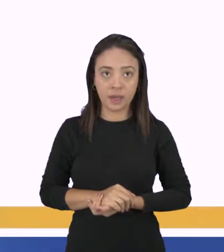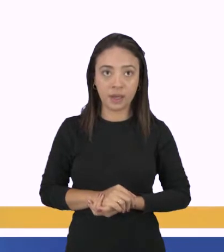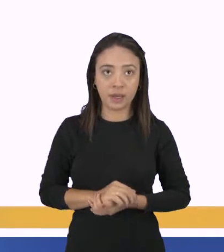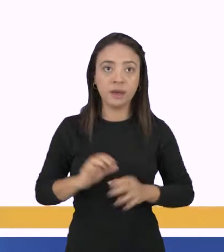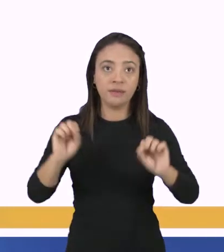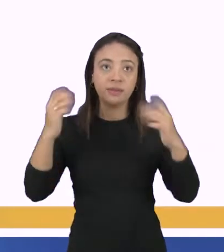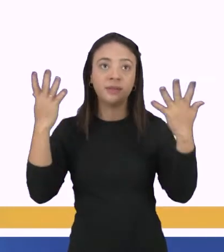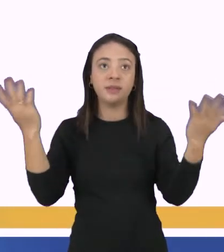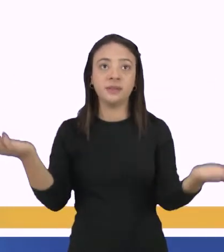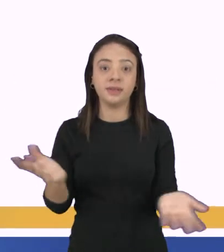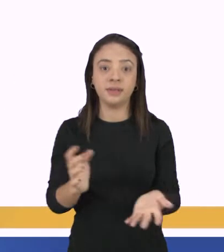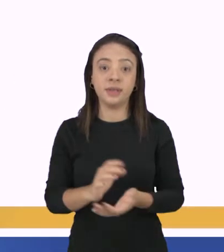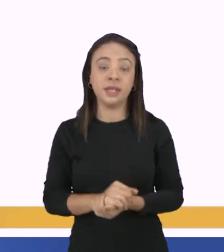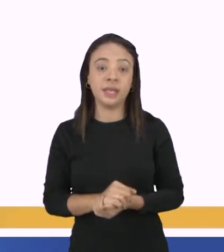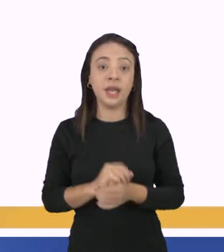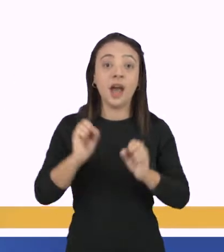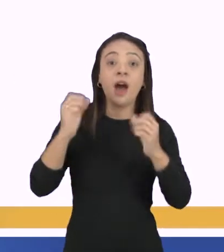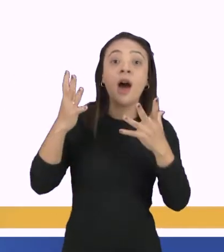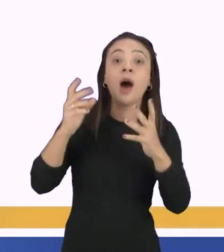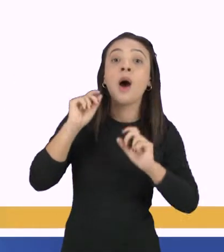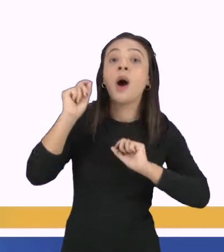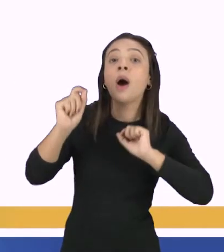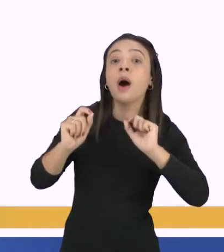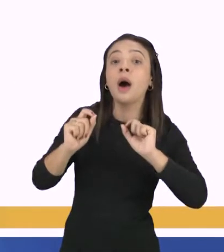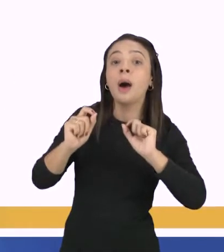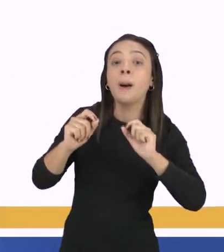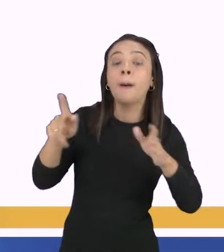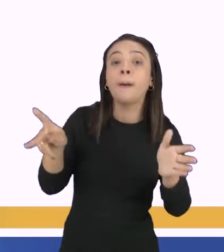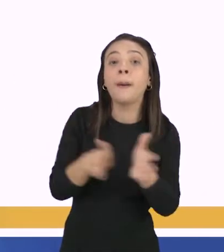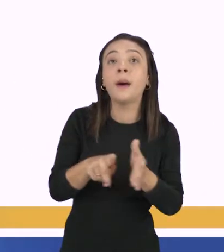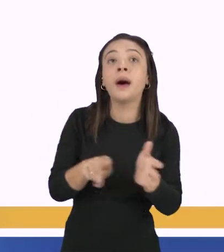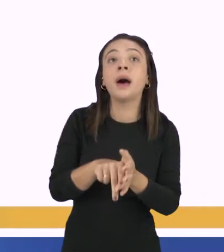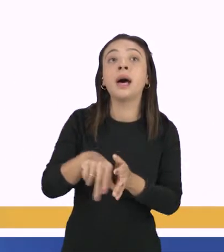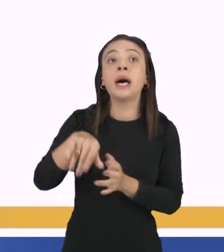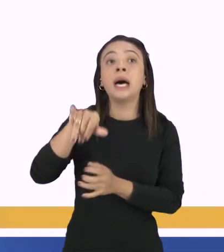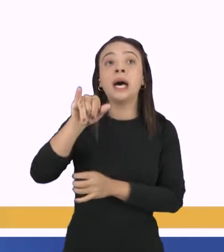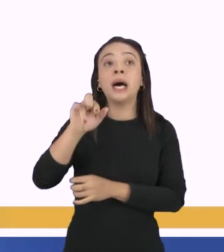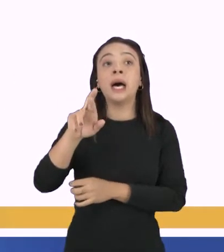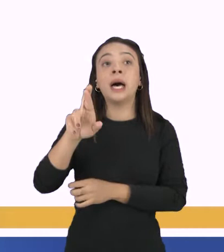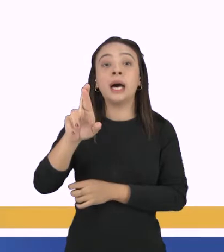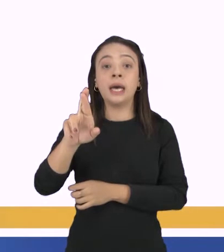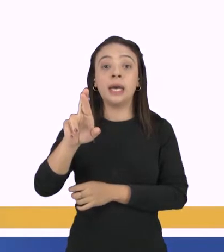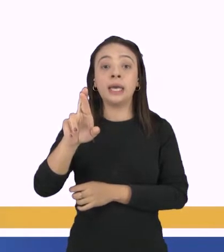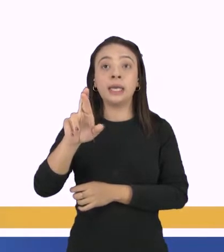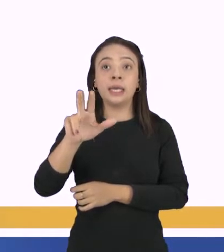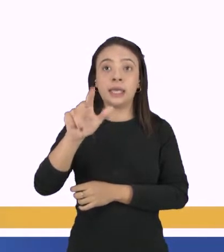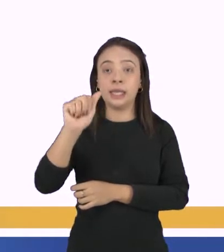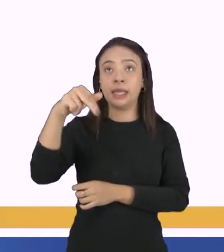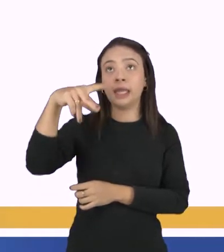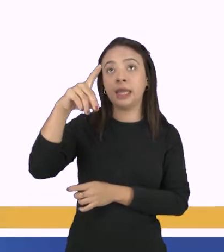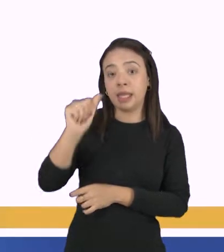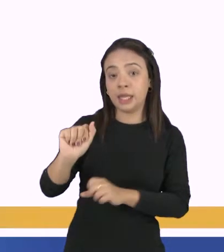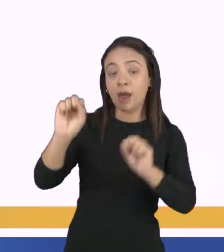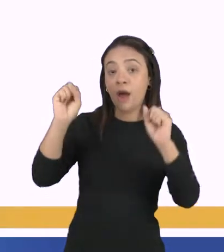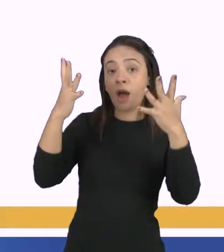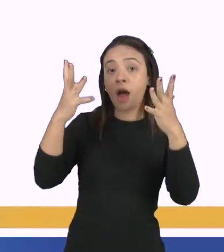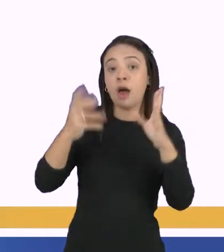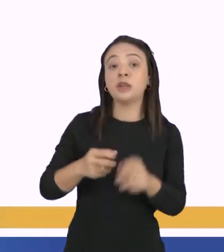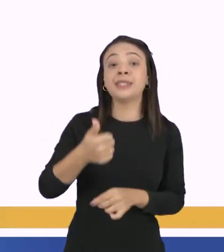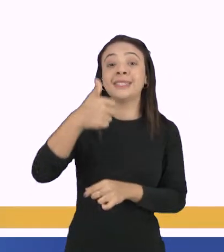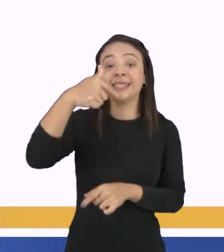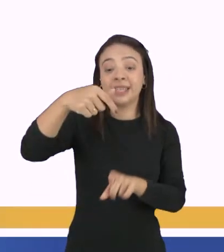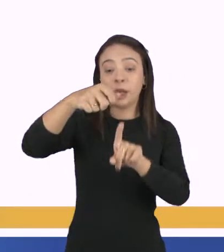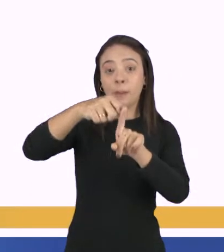celebração que é oriunda da Ireland, que é da Irlanda, comemorado no dia 17 de março, March